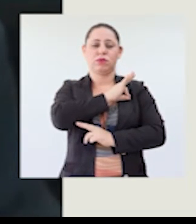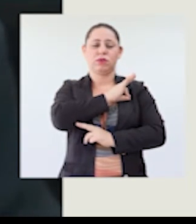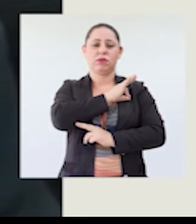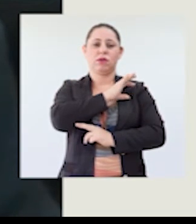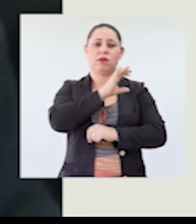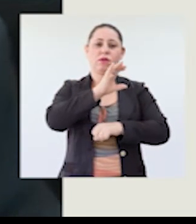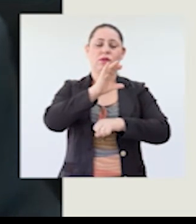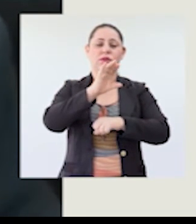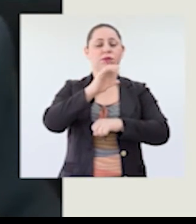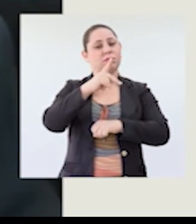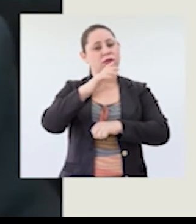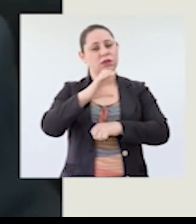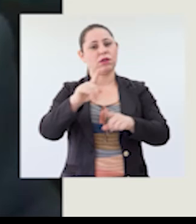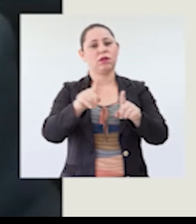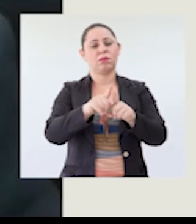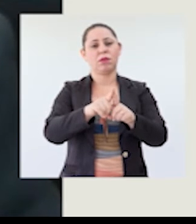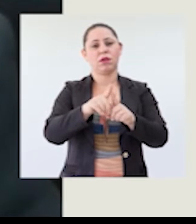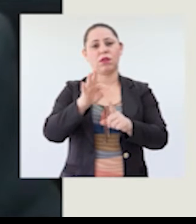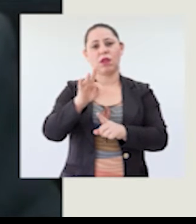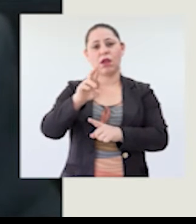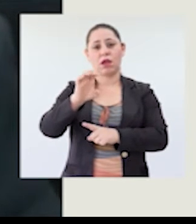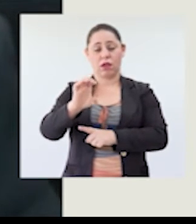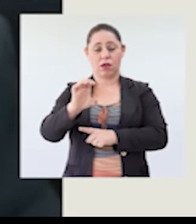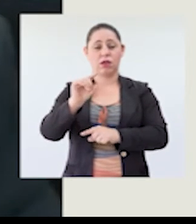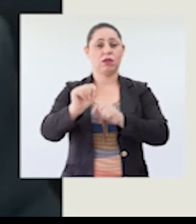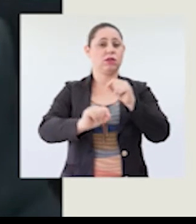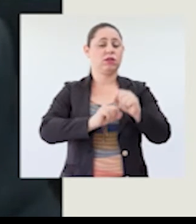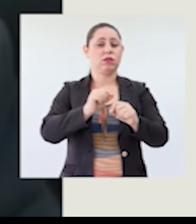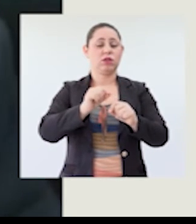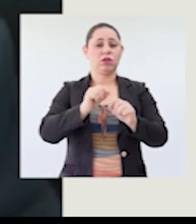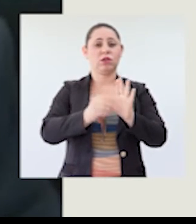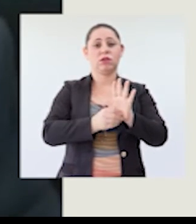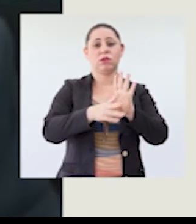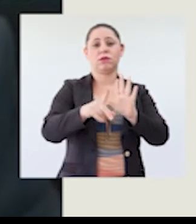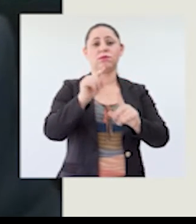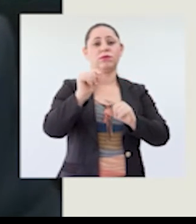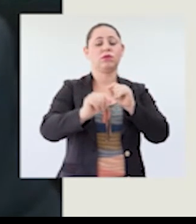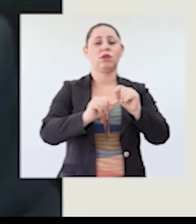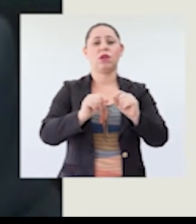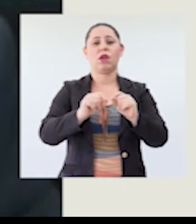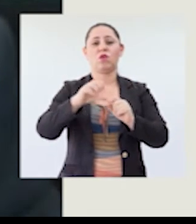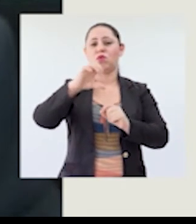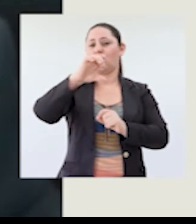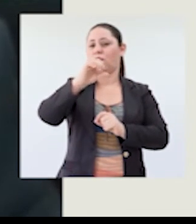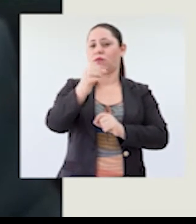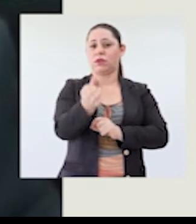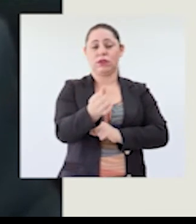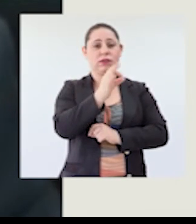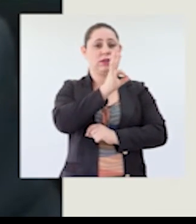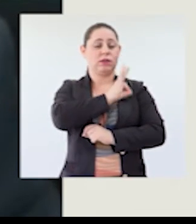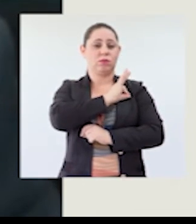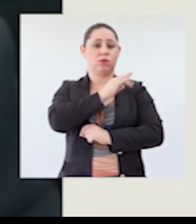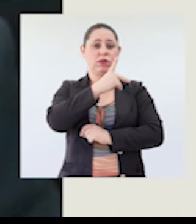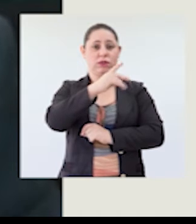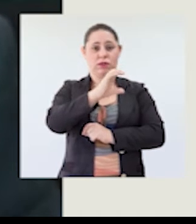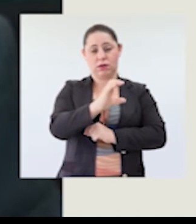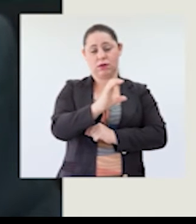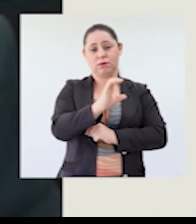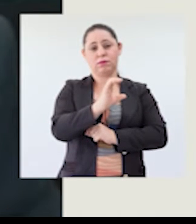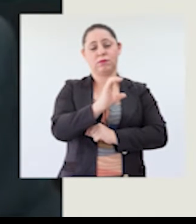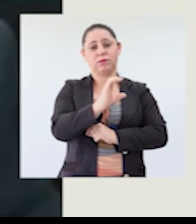próprio Tribunal Regional Eleitoral, em que nós estamos encaminhando cerca de 96 policiais